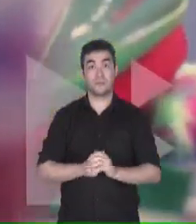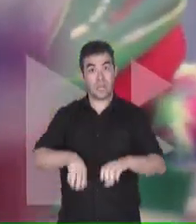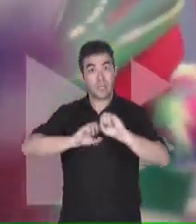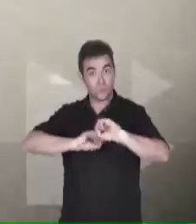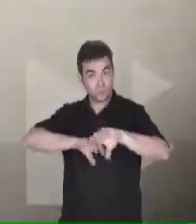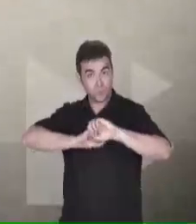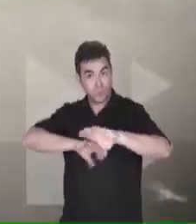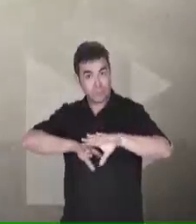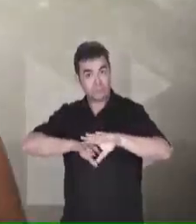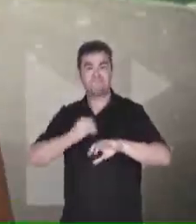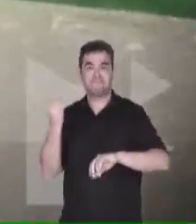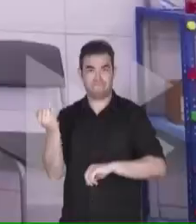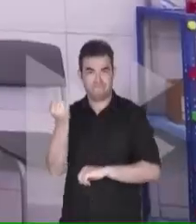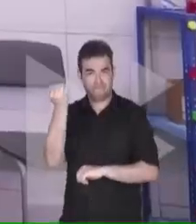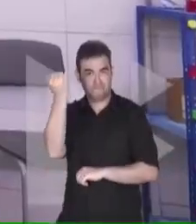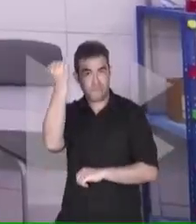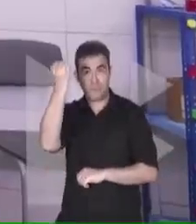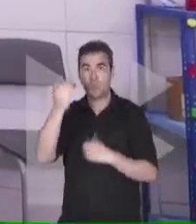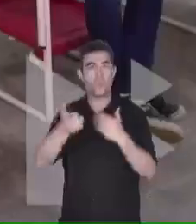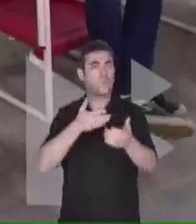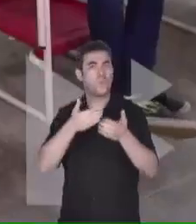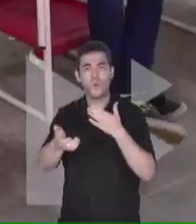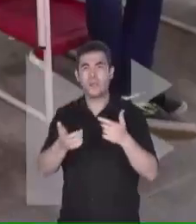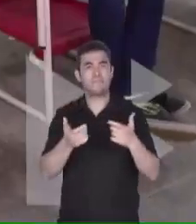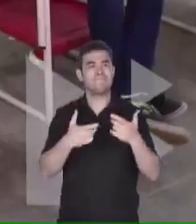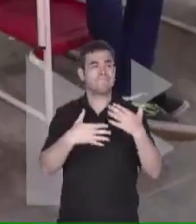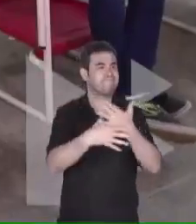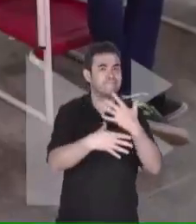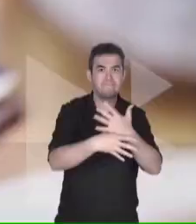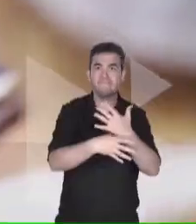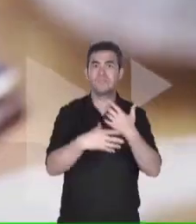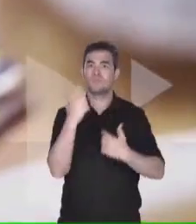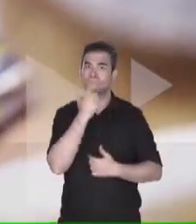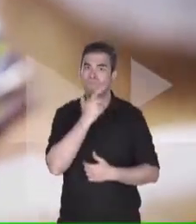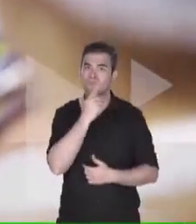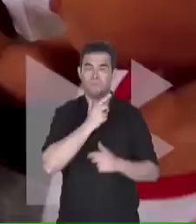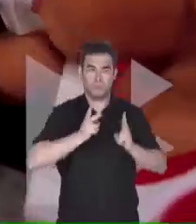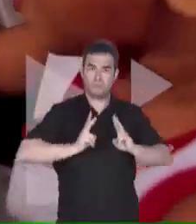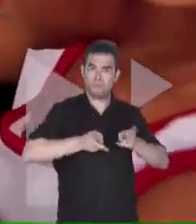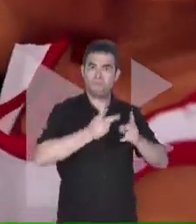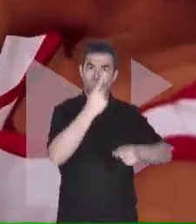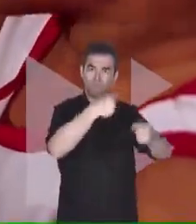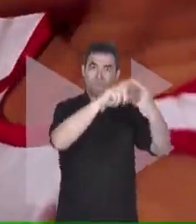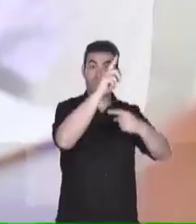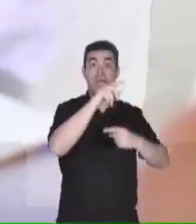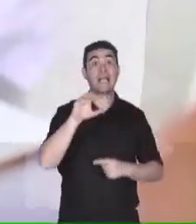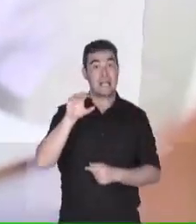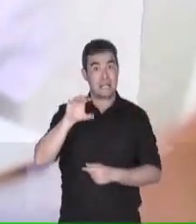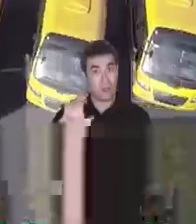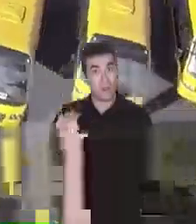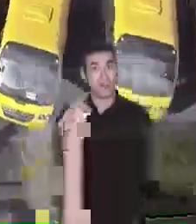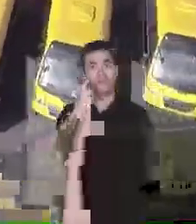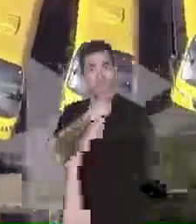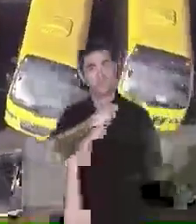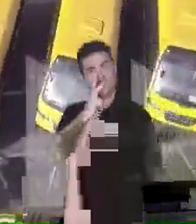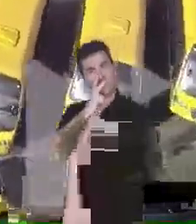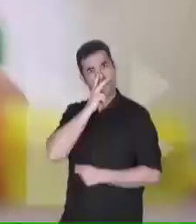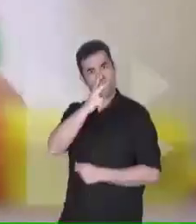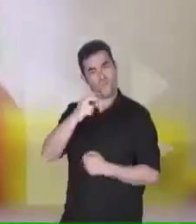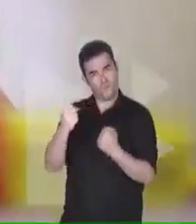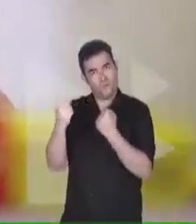A educação é a base para o desenvolvimento de qualquer cidade. E a base vem forte em Calcaia,